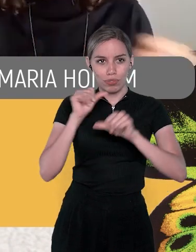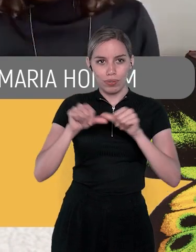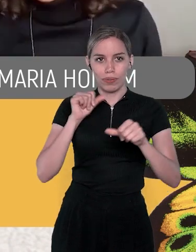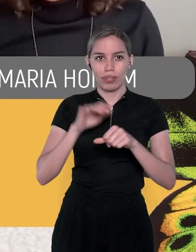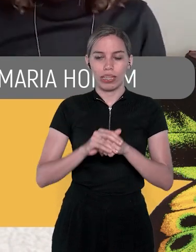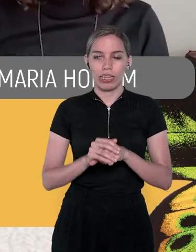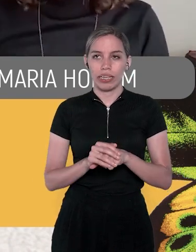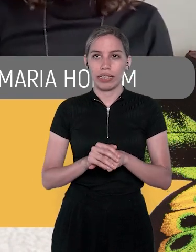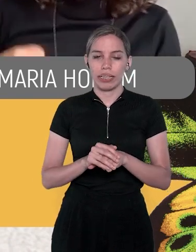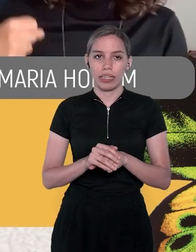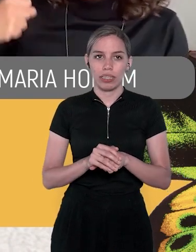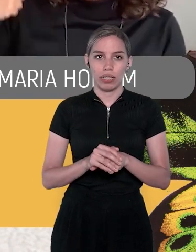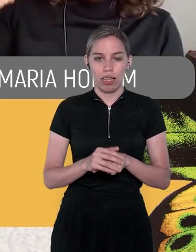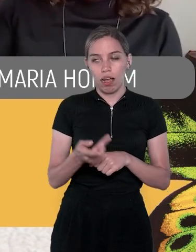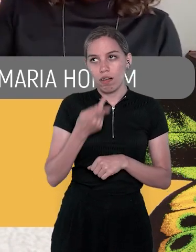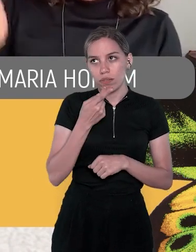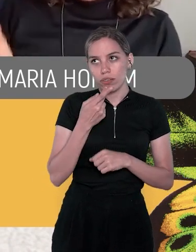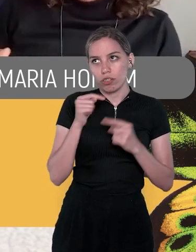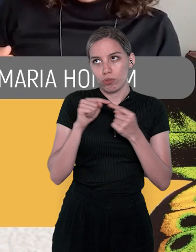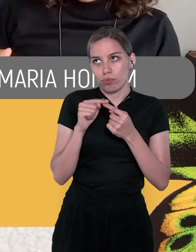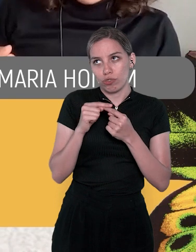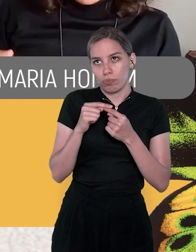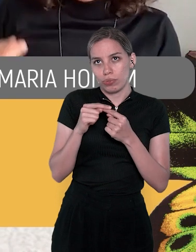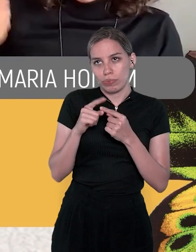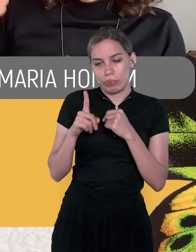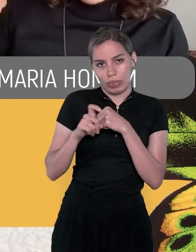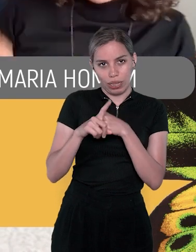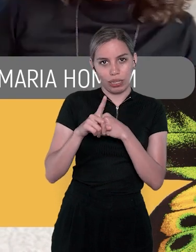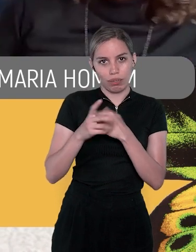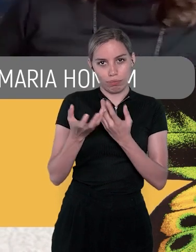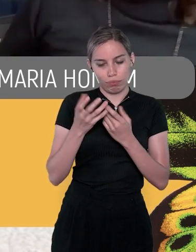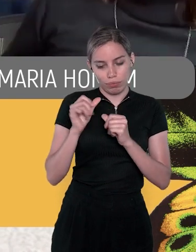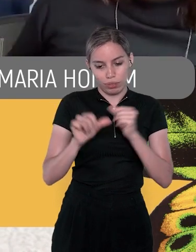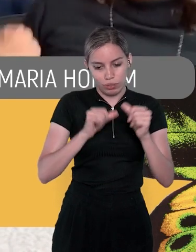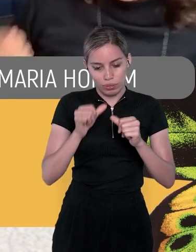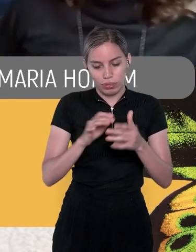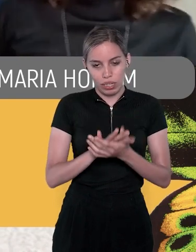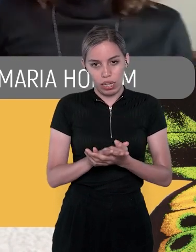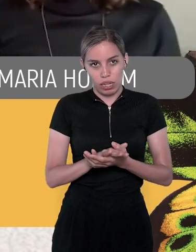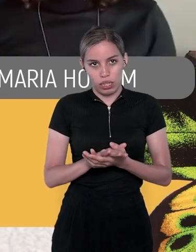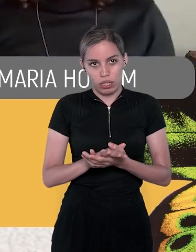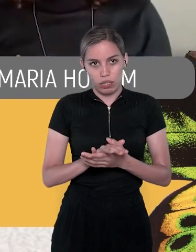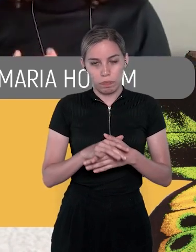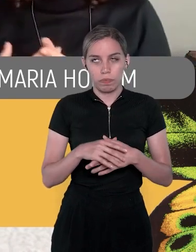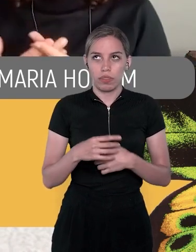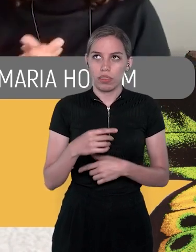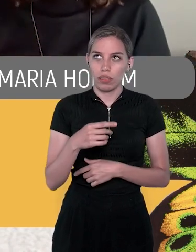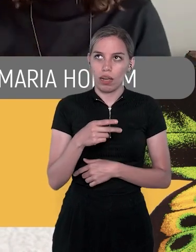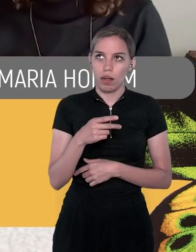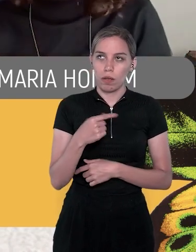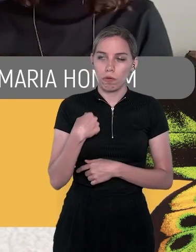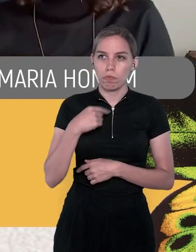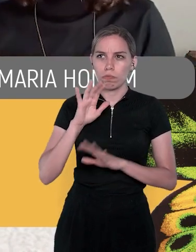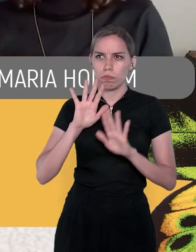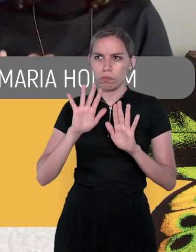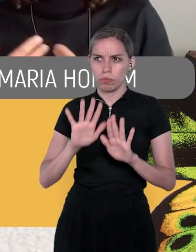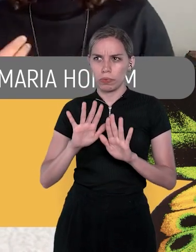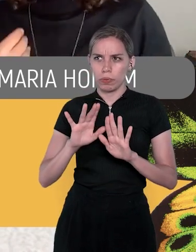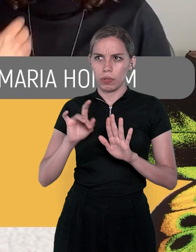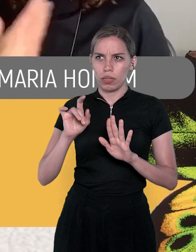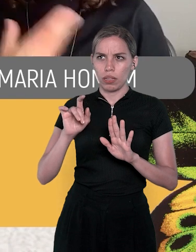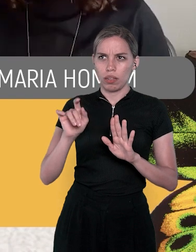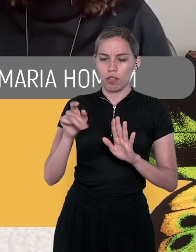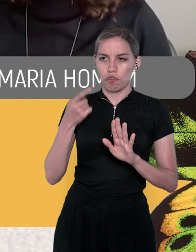assim. Mas eu falei, eu vou fazer um elogio, né, de eu poder olhar a violência, vou